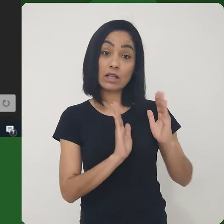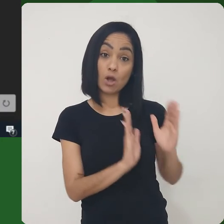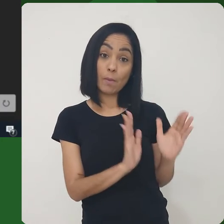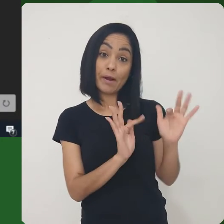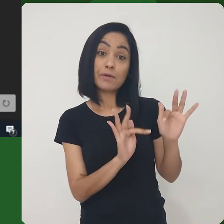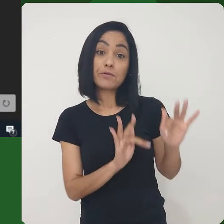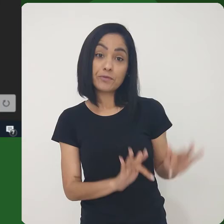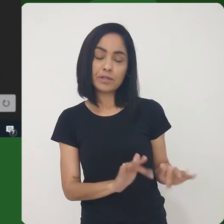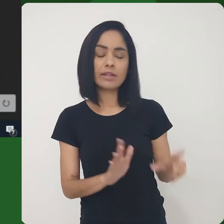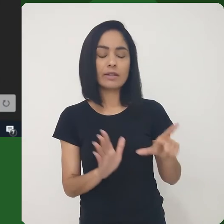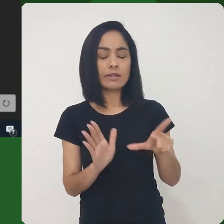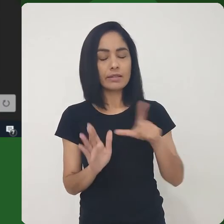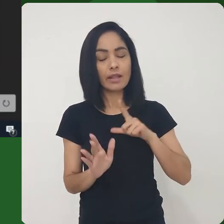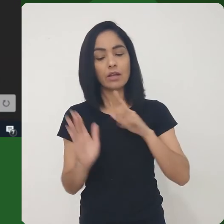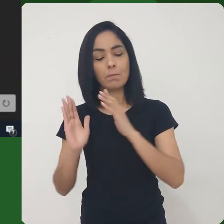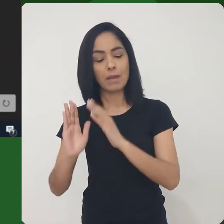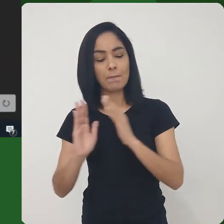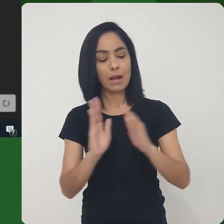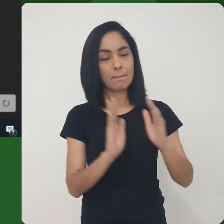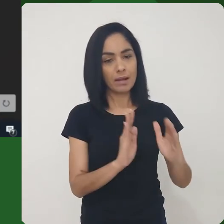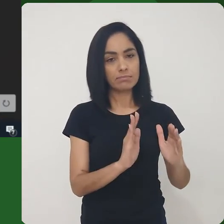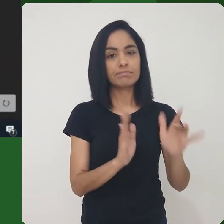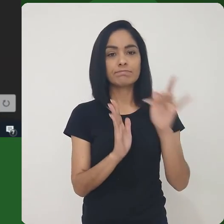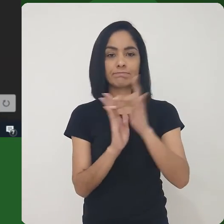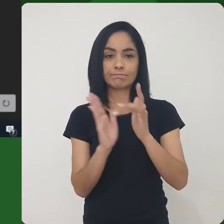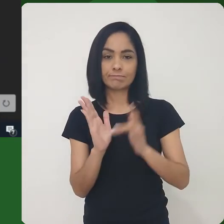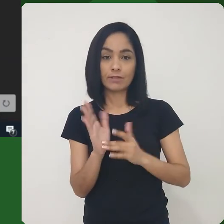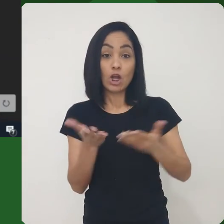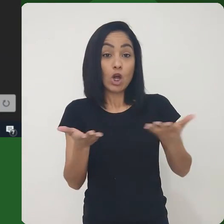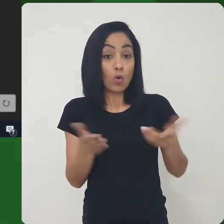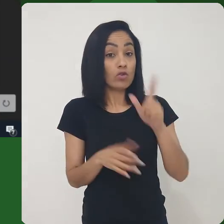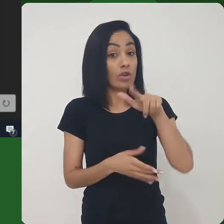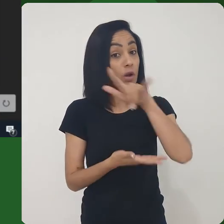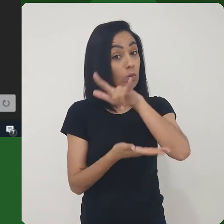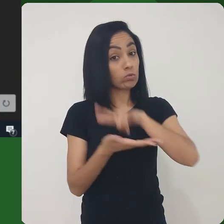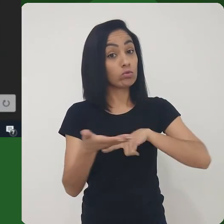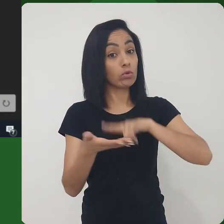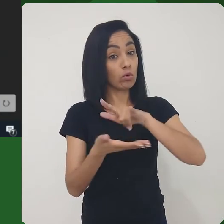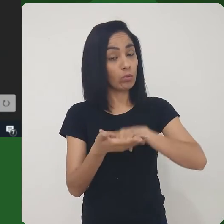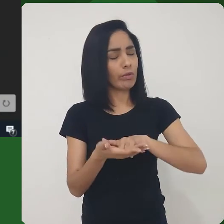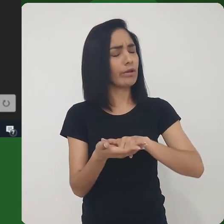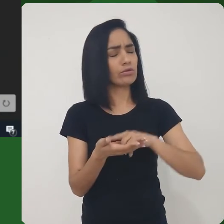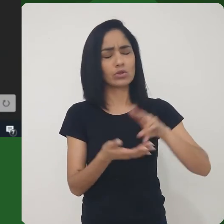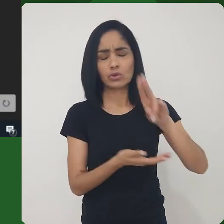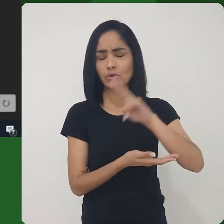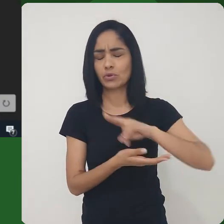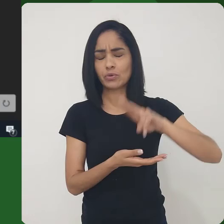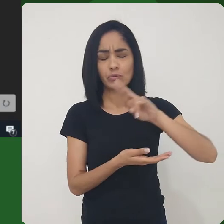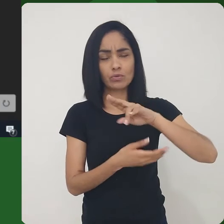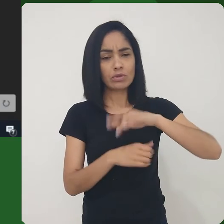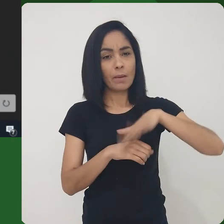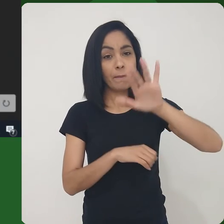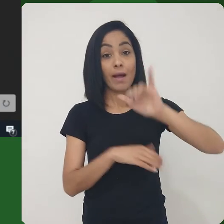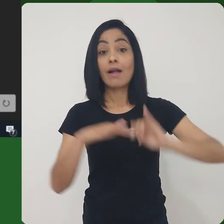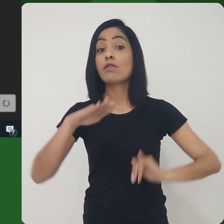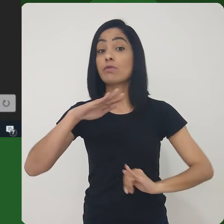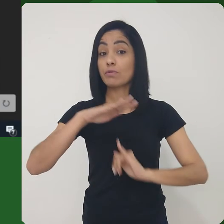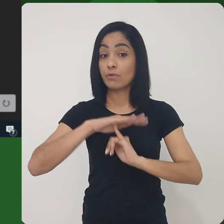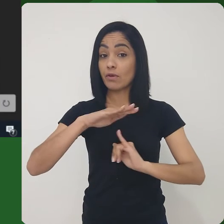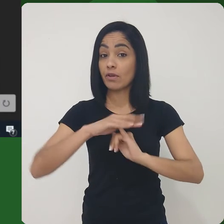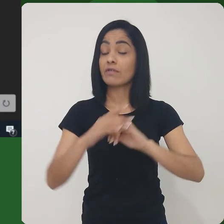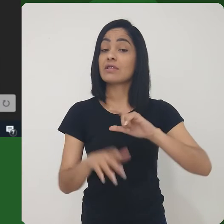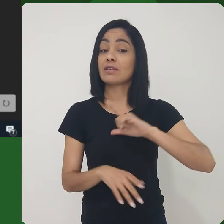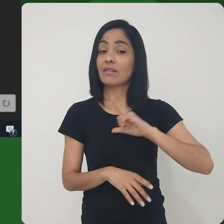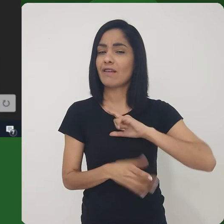é as partes que compõem uma ata. E ela hoje é um documento muito utilizado, né?